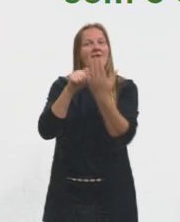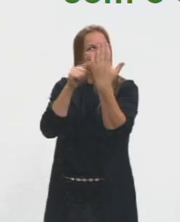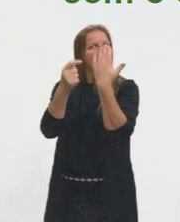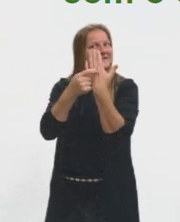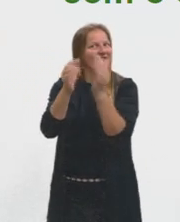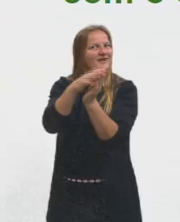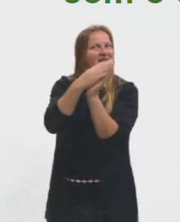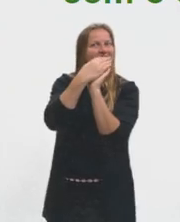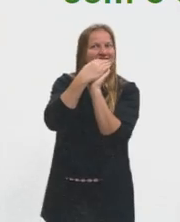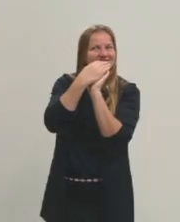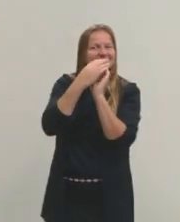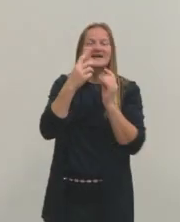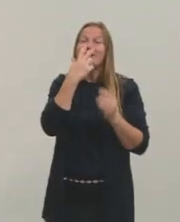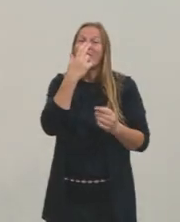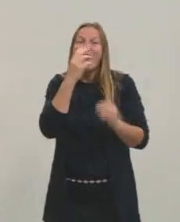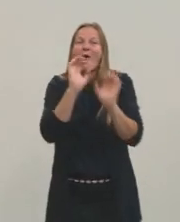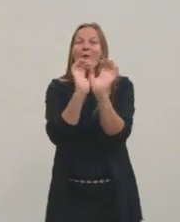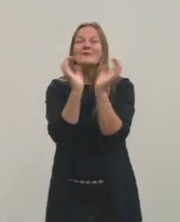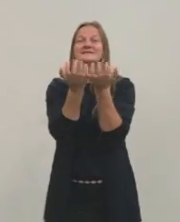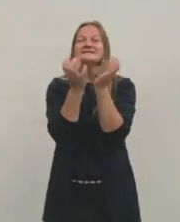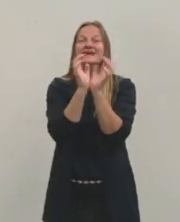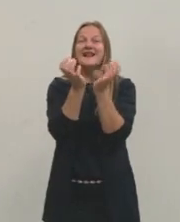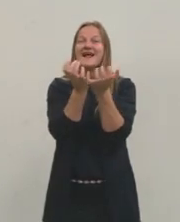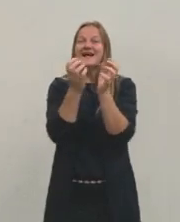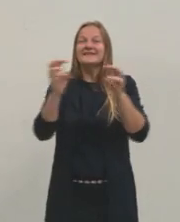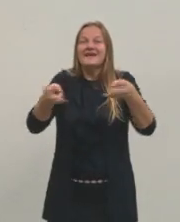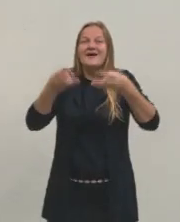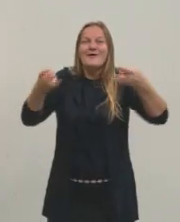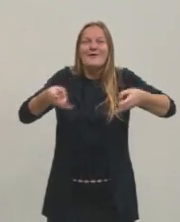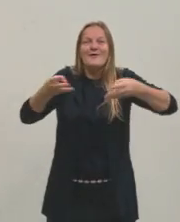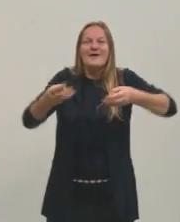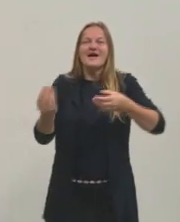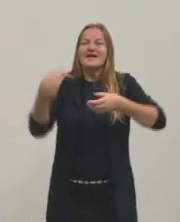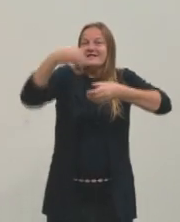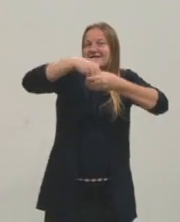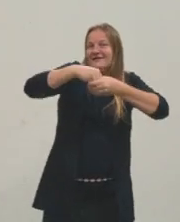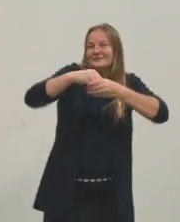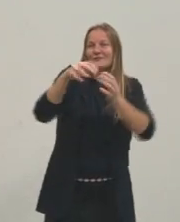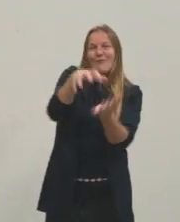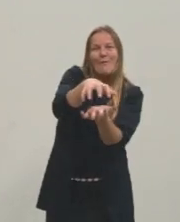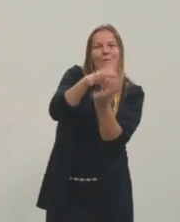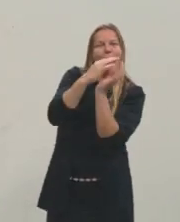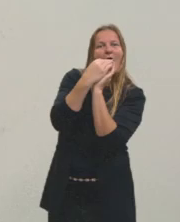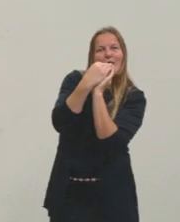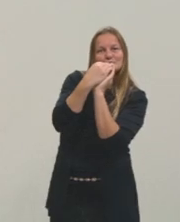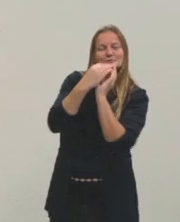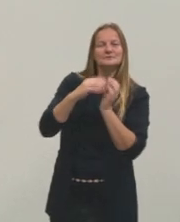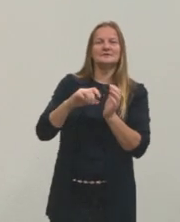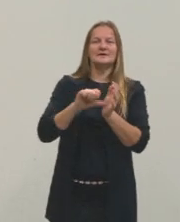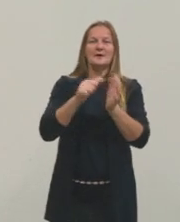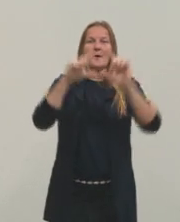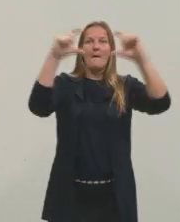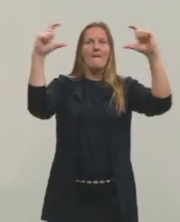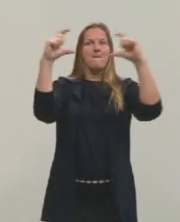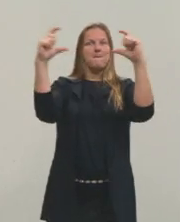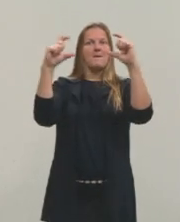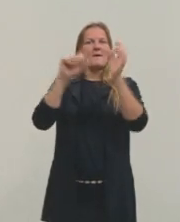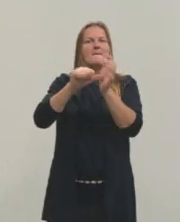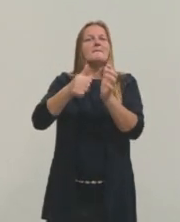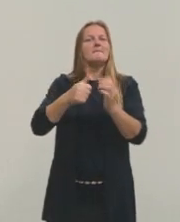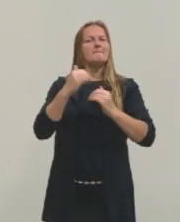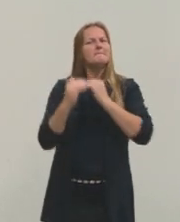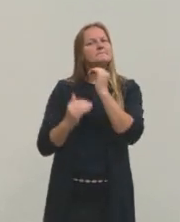e isso vai ser a salada porque o desenvolvimento um é aquele aquele primeiro parágrafo então começa a